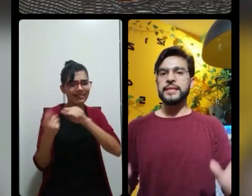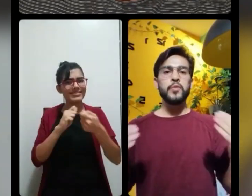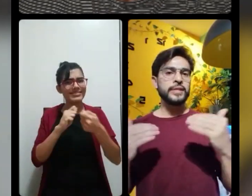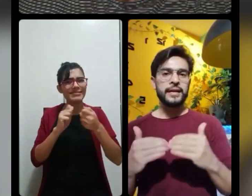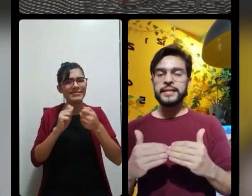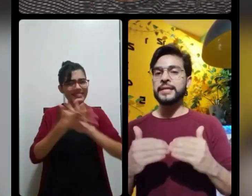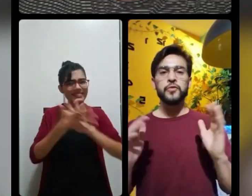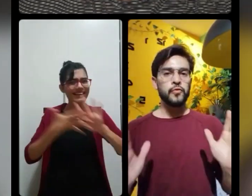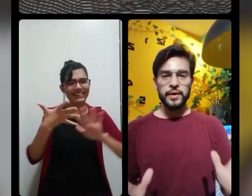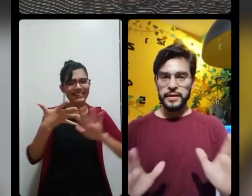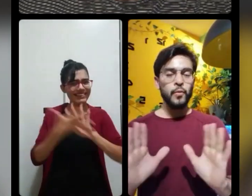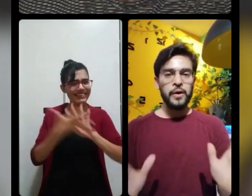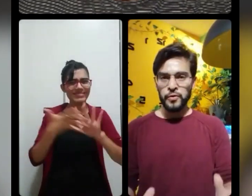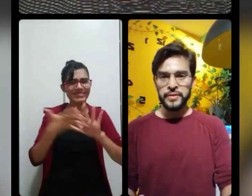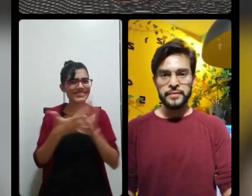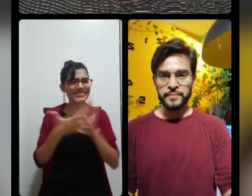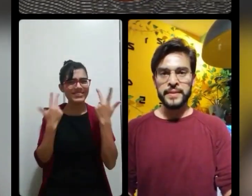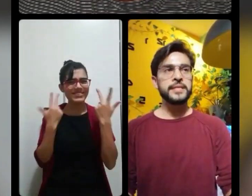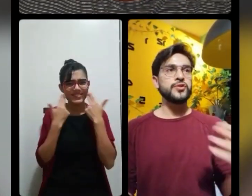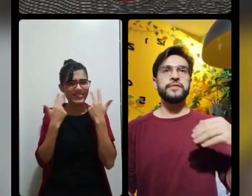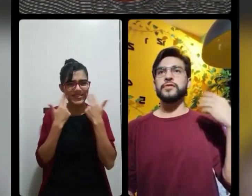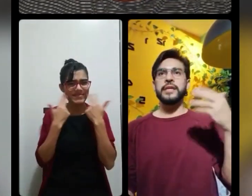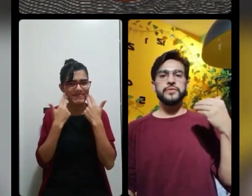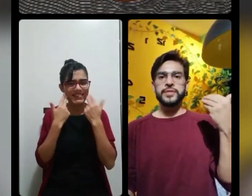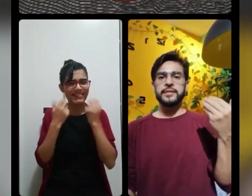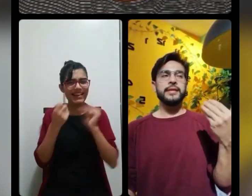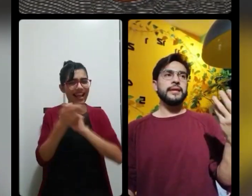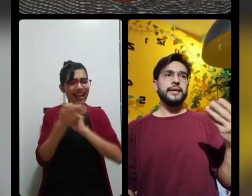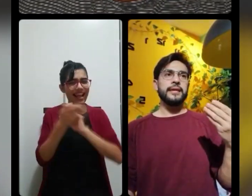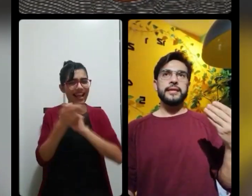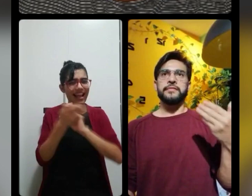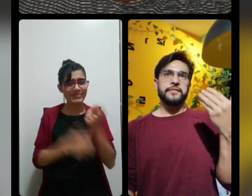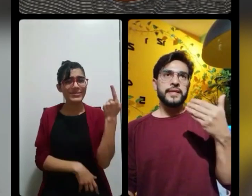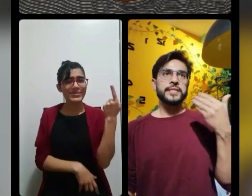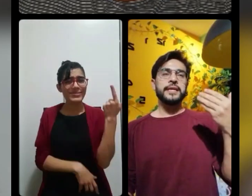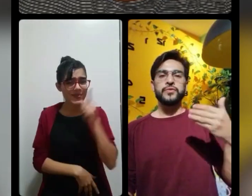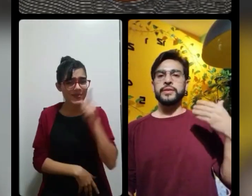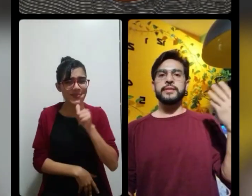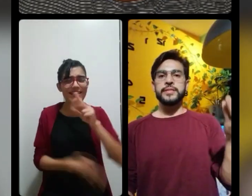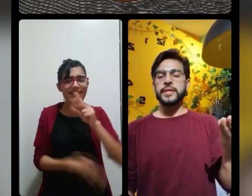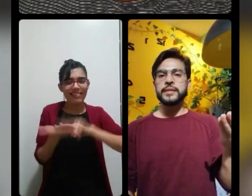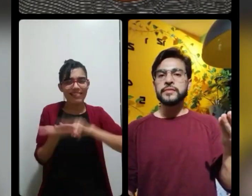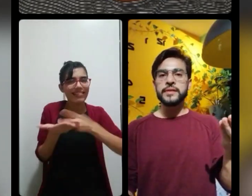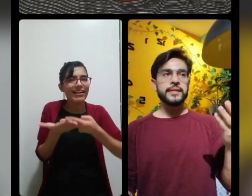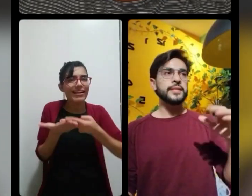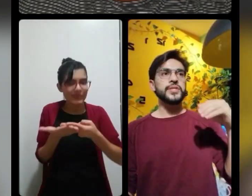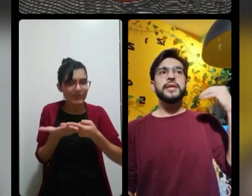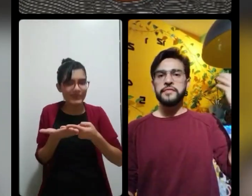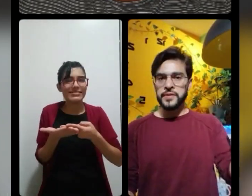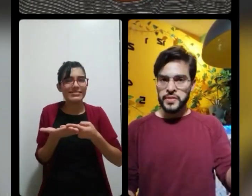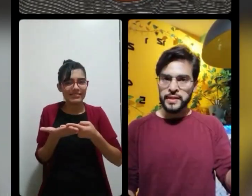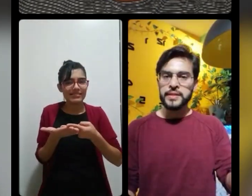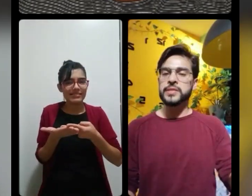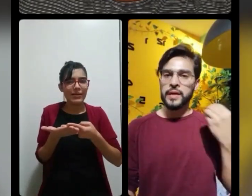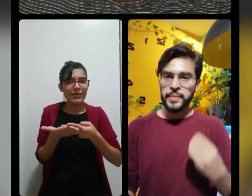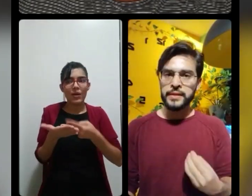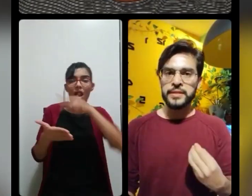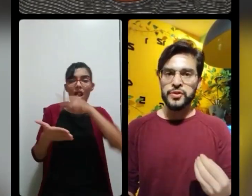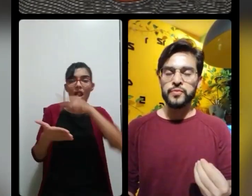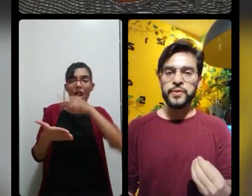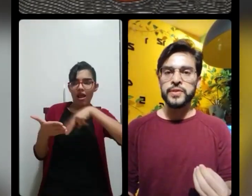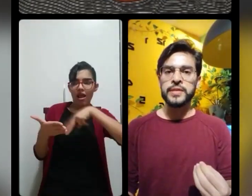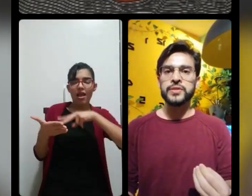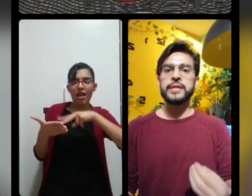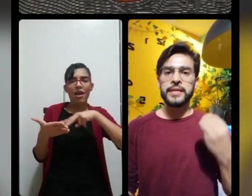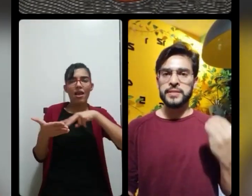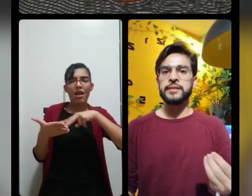ela de modalidade igual ou não. Se a gente for traduzir, fazer a leitura de Sertão Veredas em francês, também